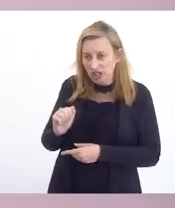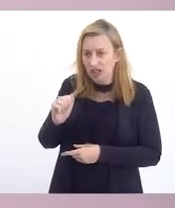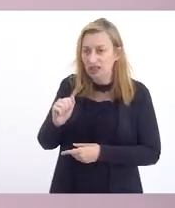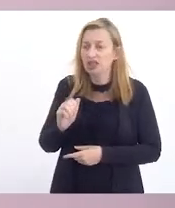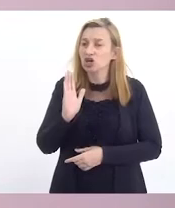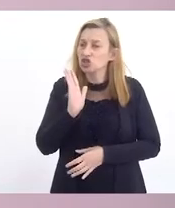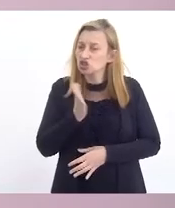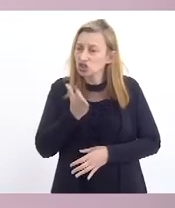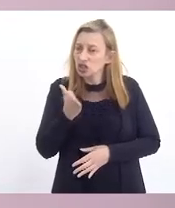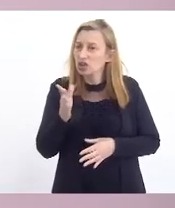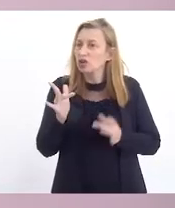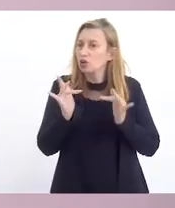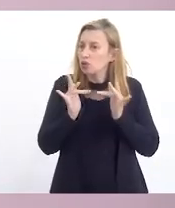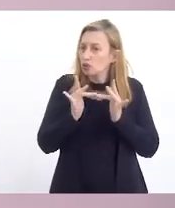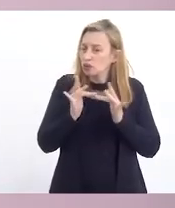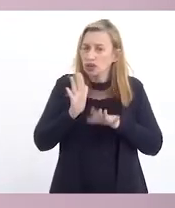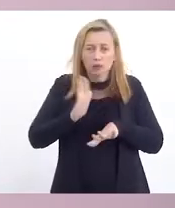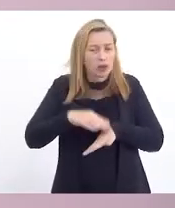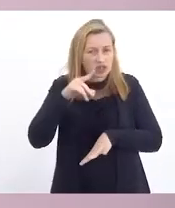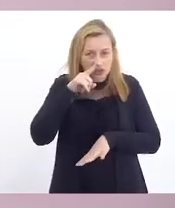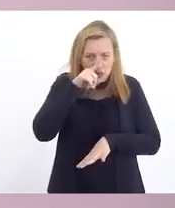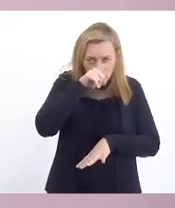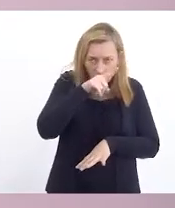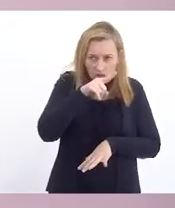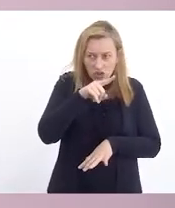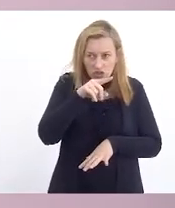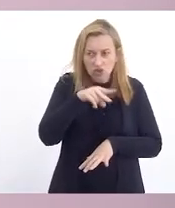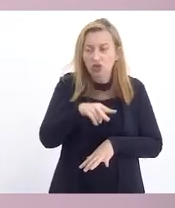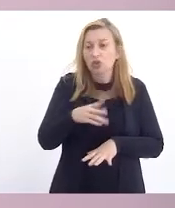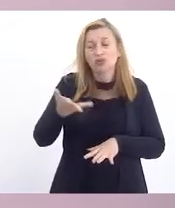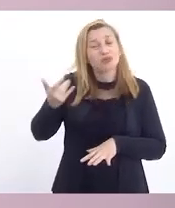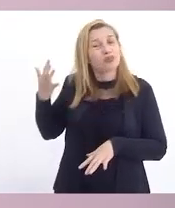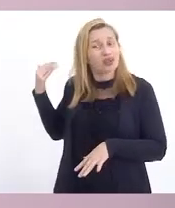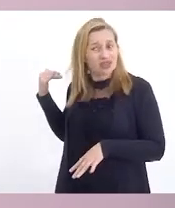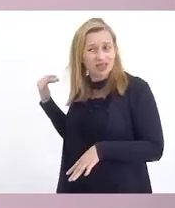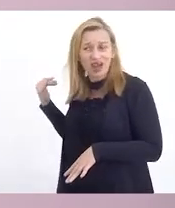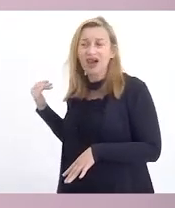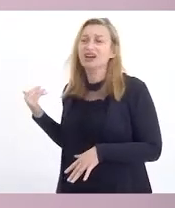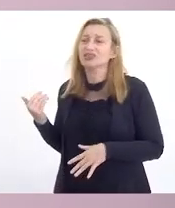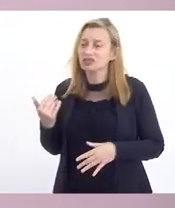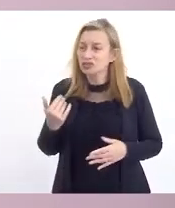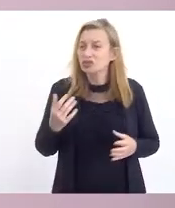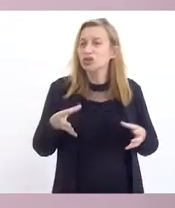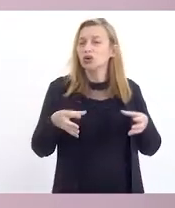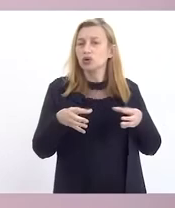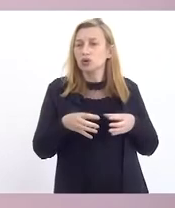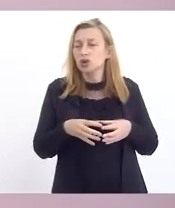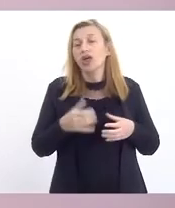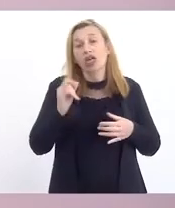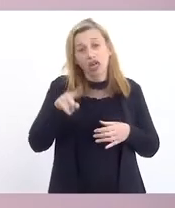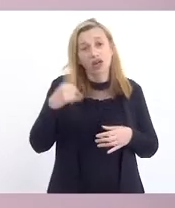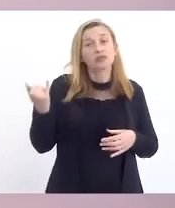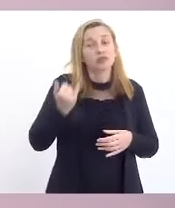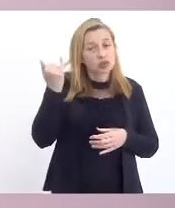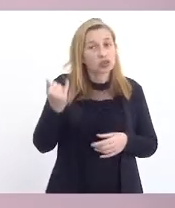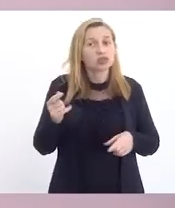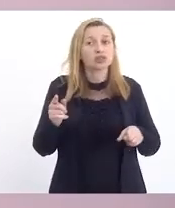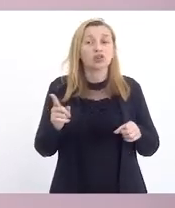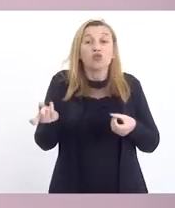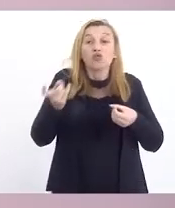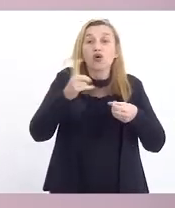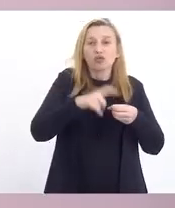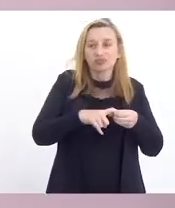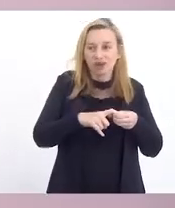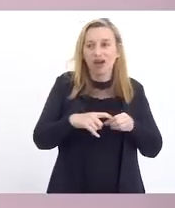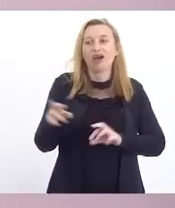teve um contato muito mais forte no passado, ataques, ações em conjunto, seria importante também voltar,